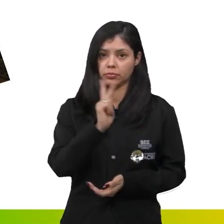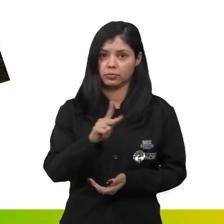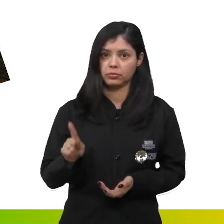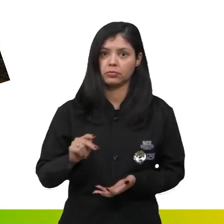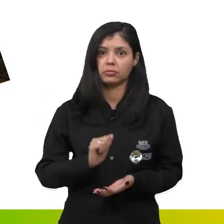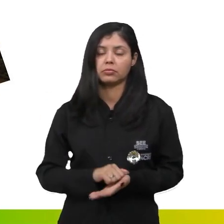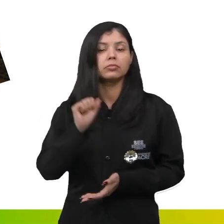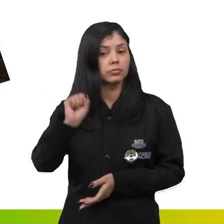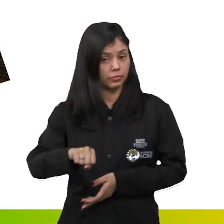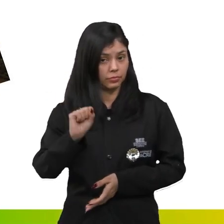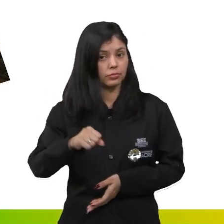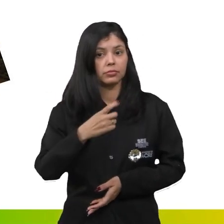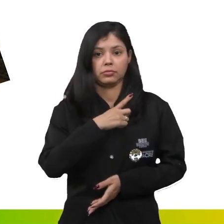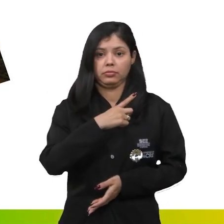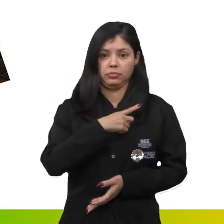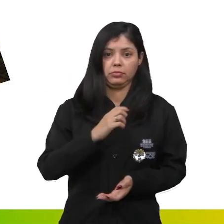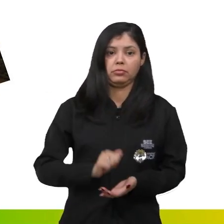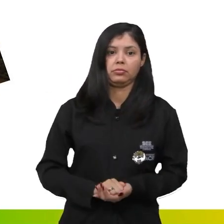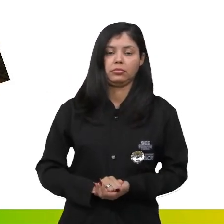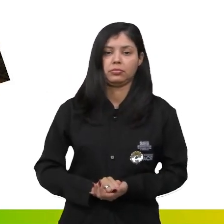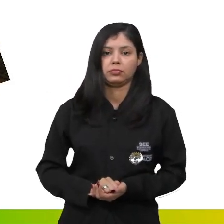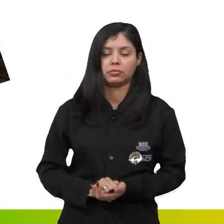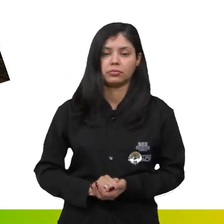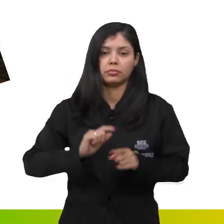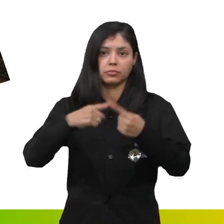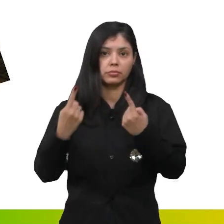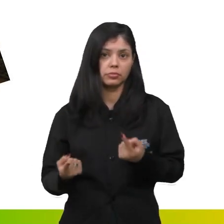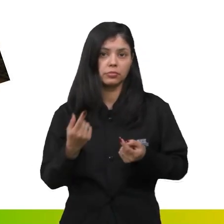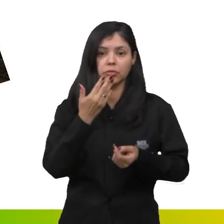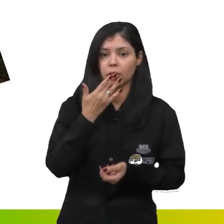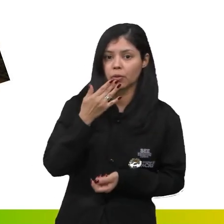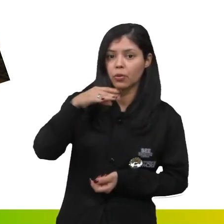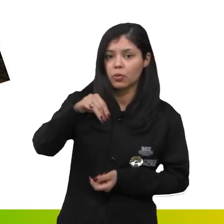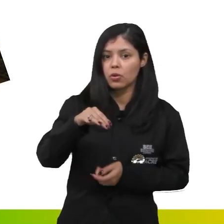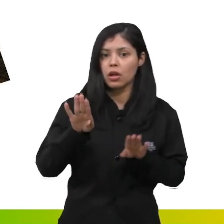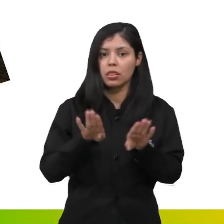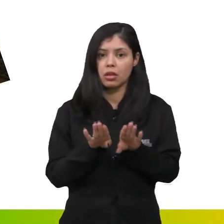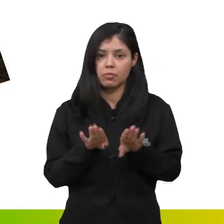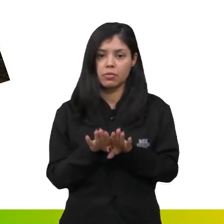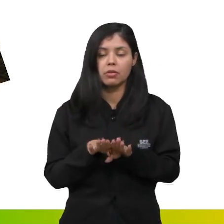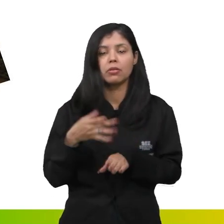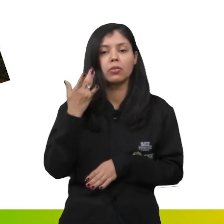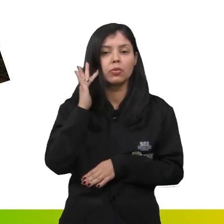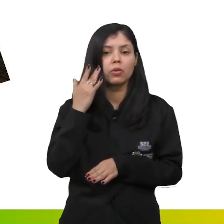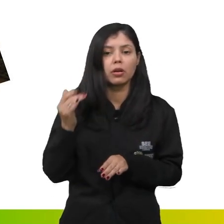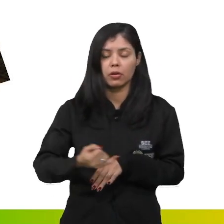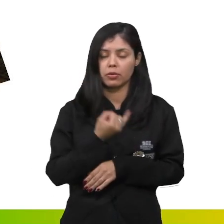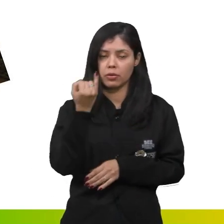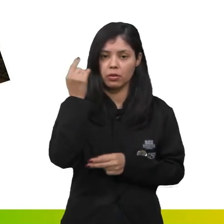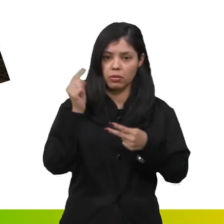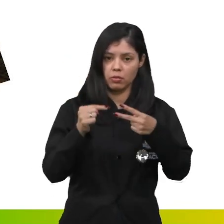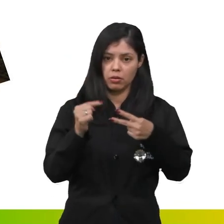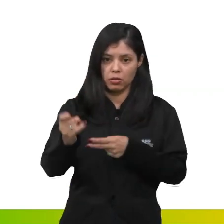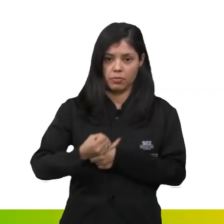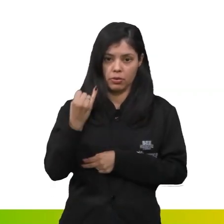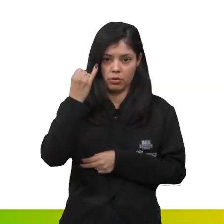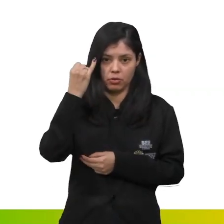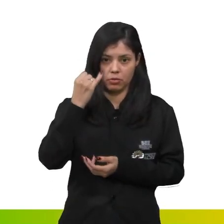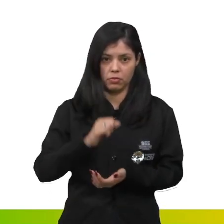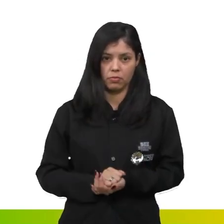professor? Tivemos sim, mas açúcar e ouro são os principais. Tudo bem?